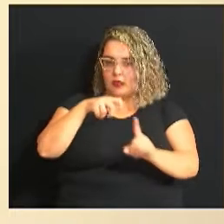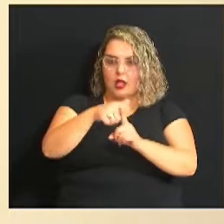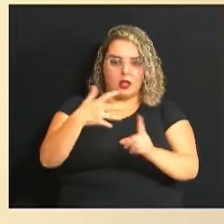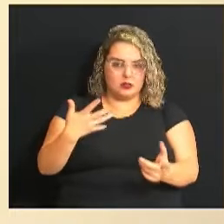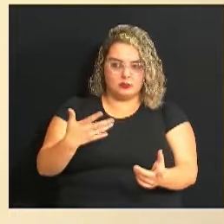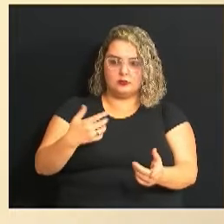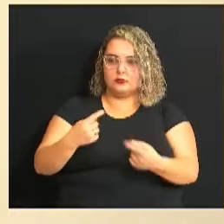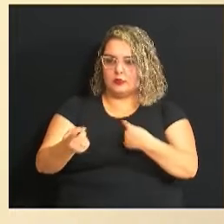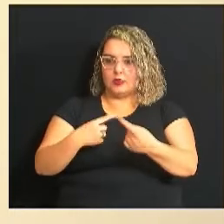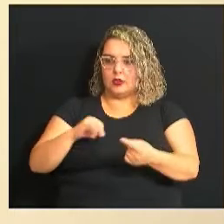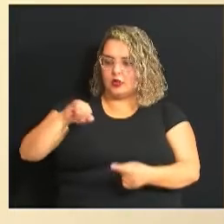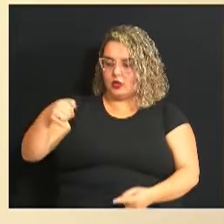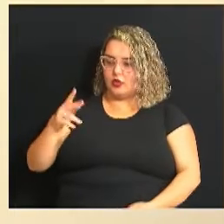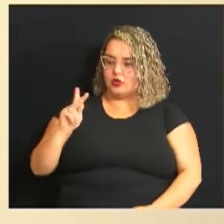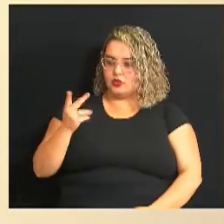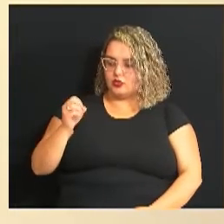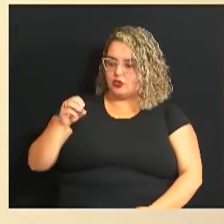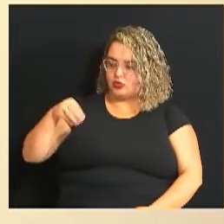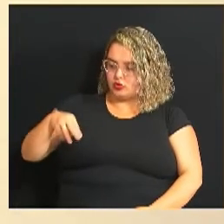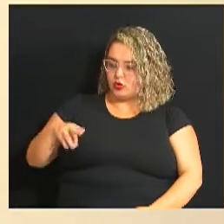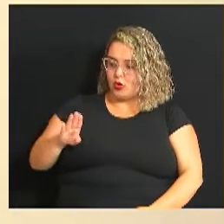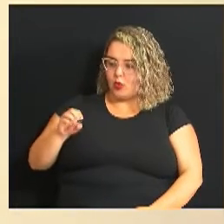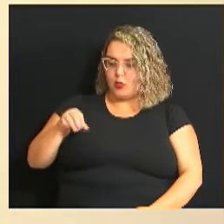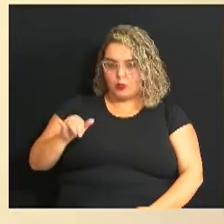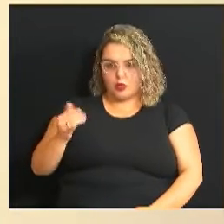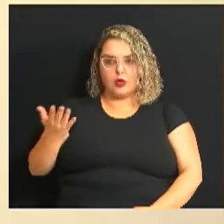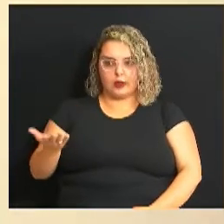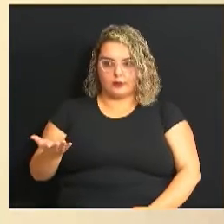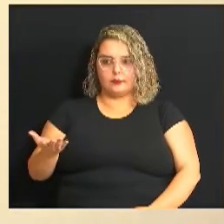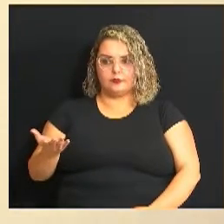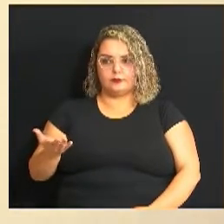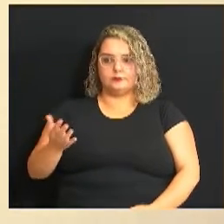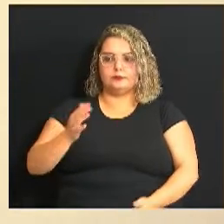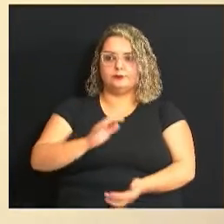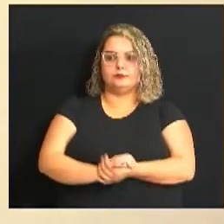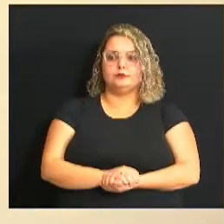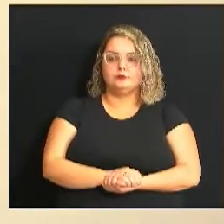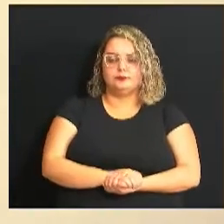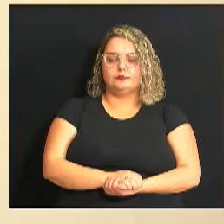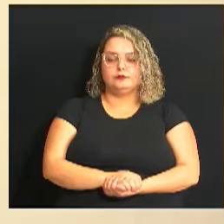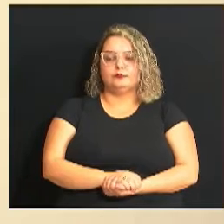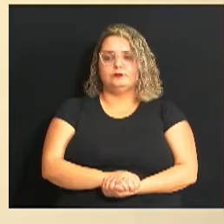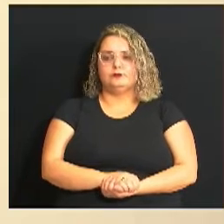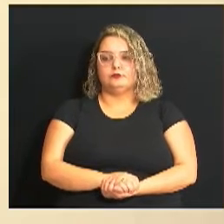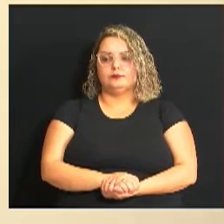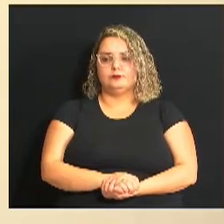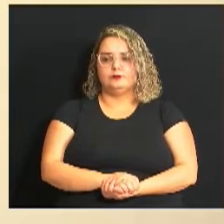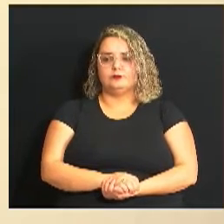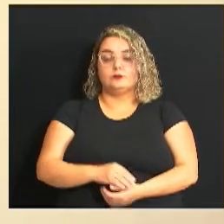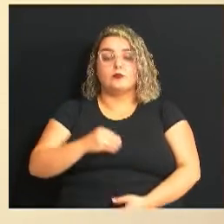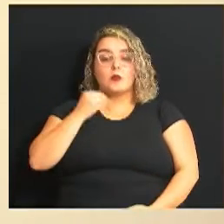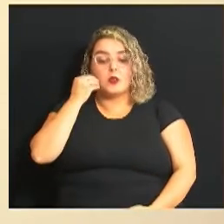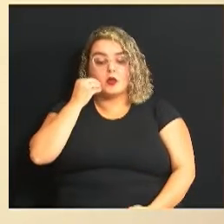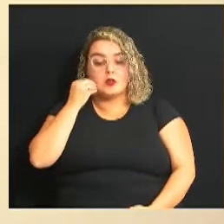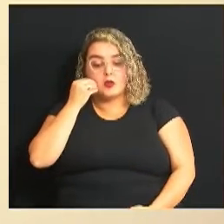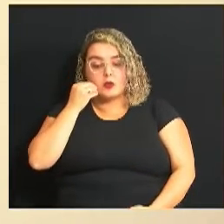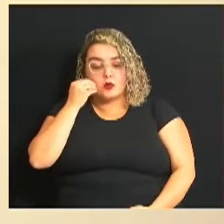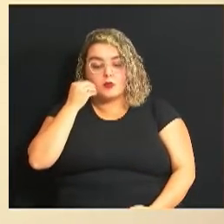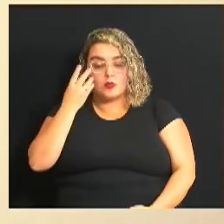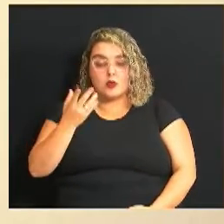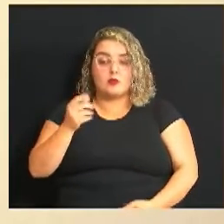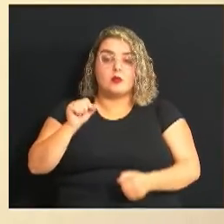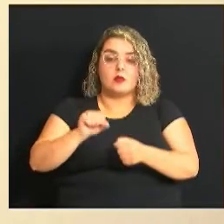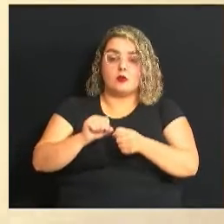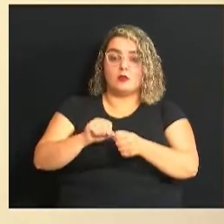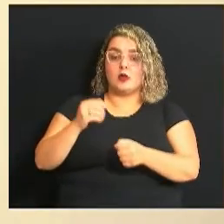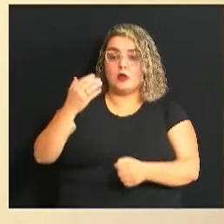Avenida João Boy Dunlop. Isso, a nível experimental, ela fez esse